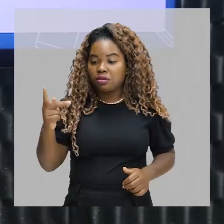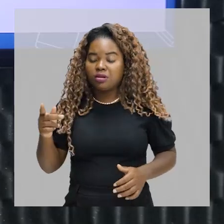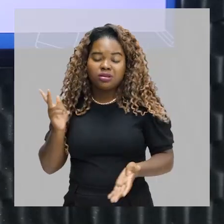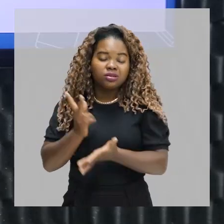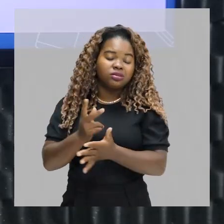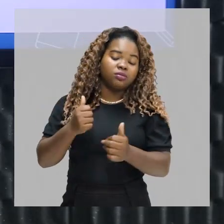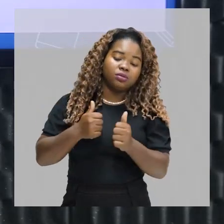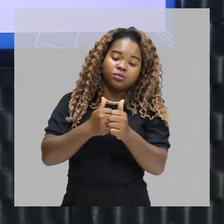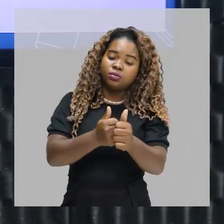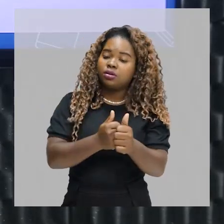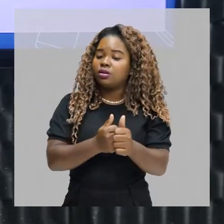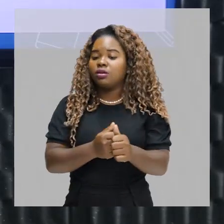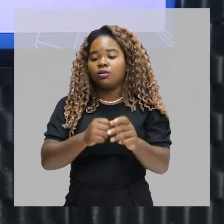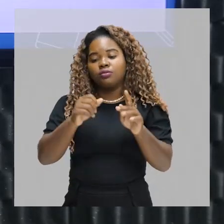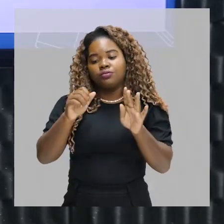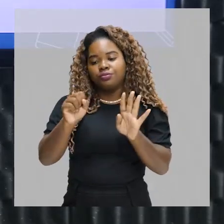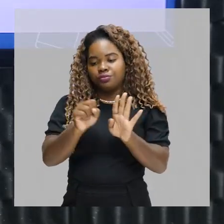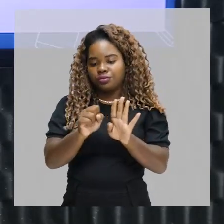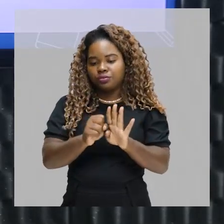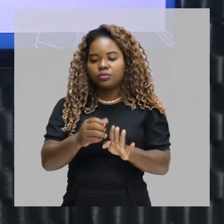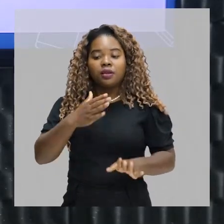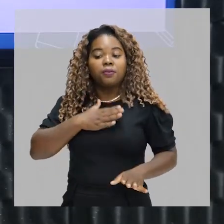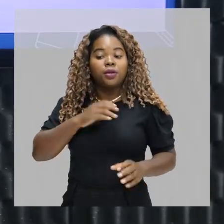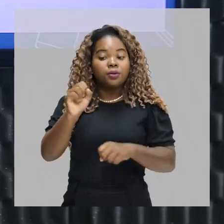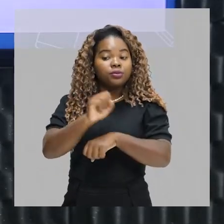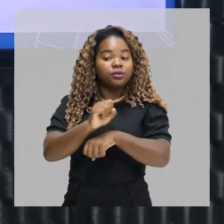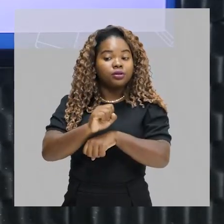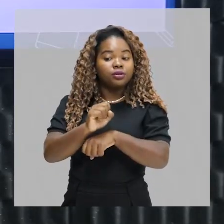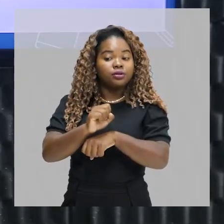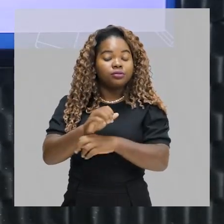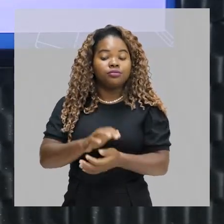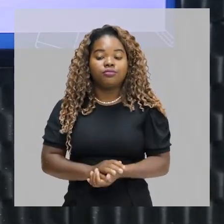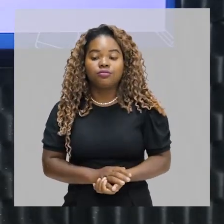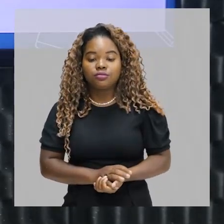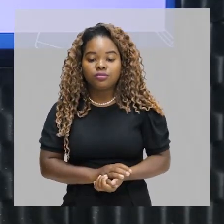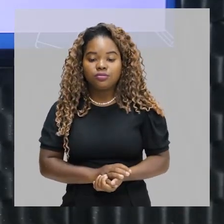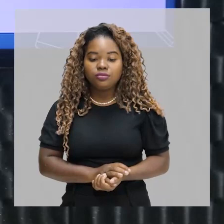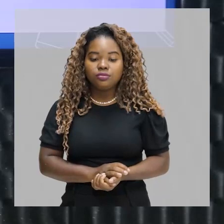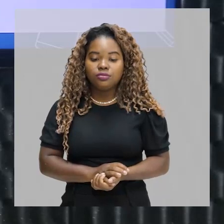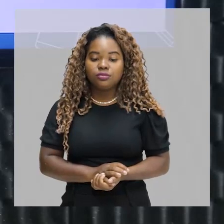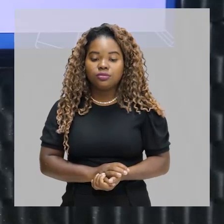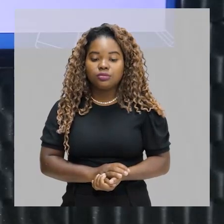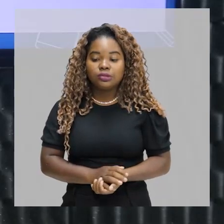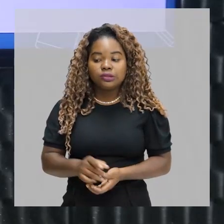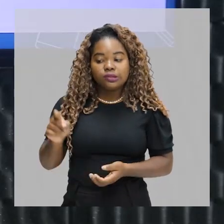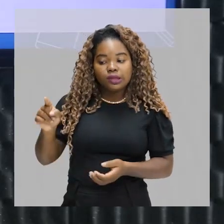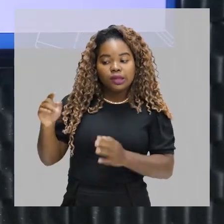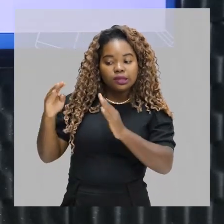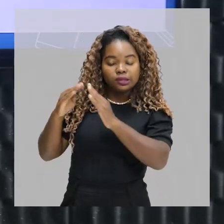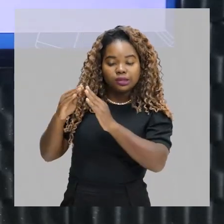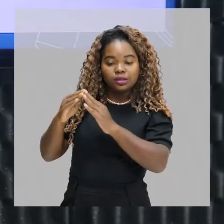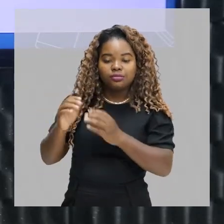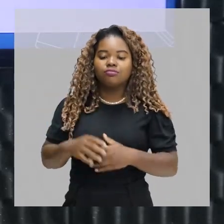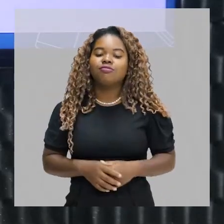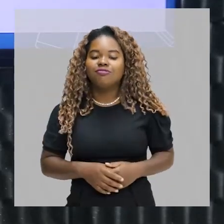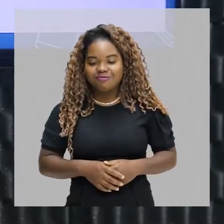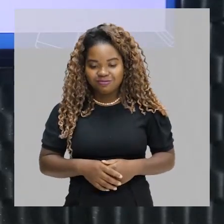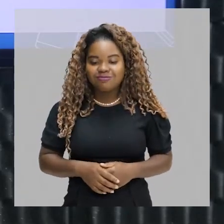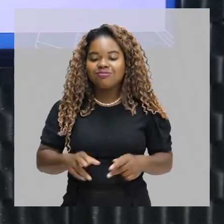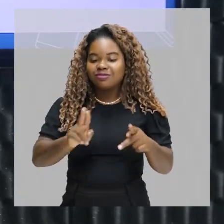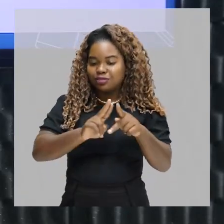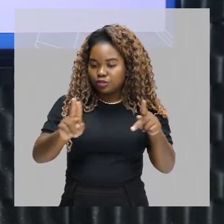um substantivo. Meu carro, my car. This house, esta casa. Então, são